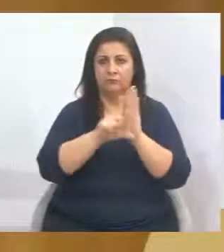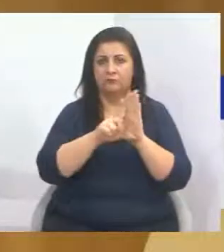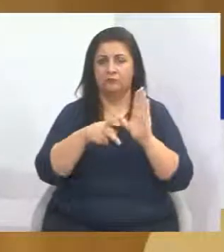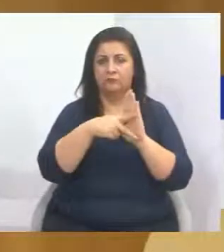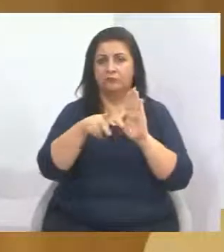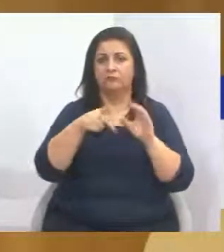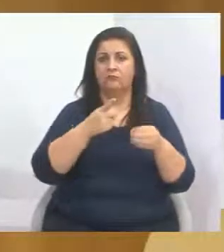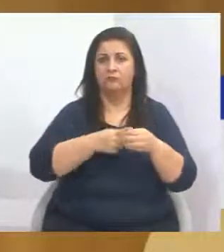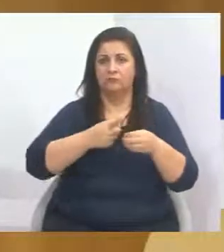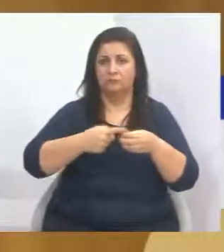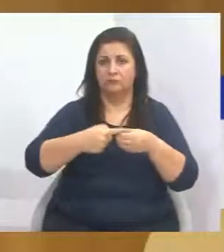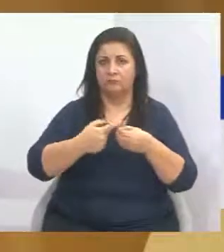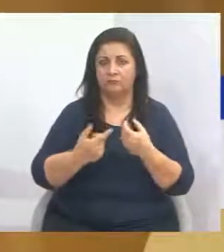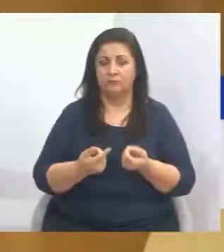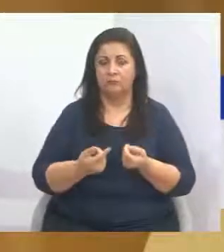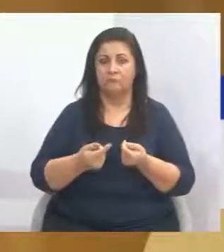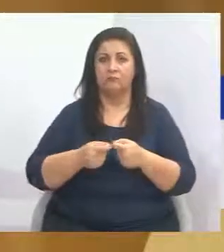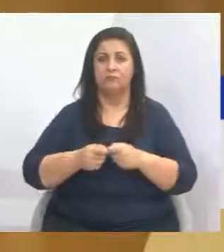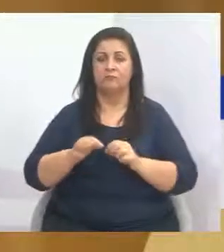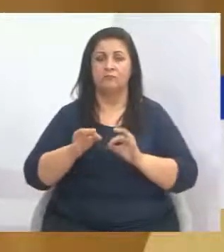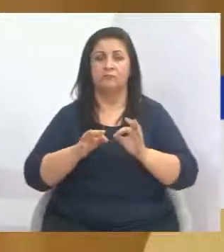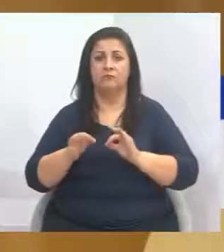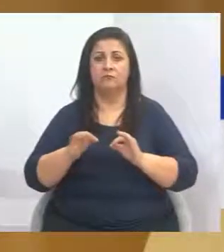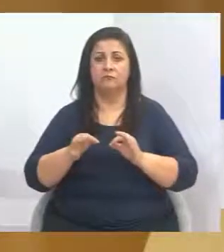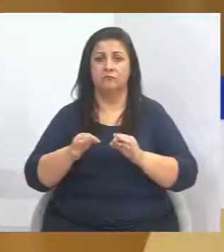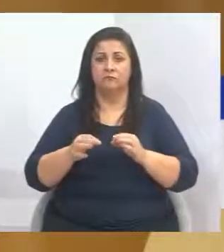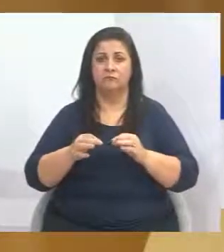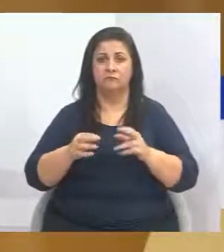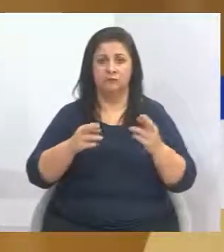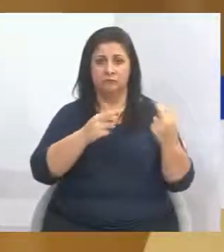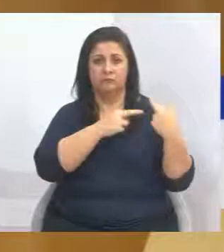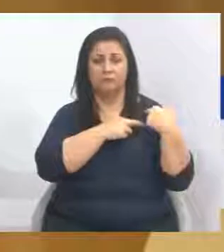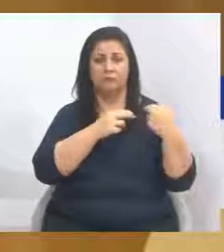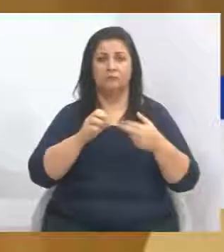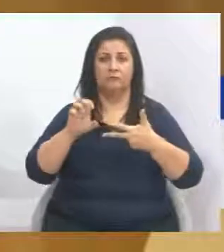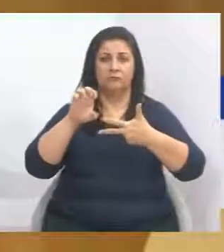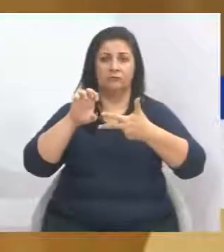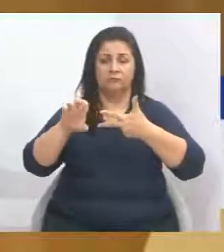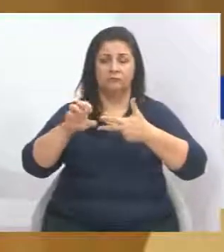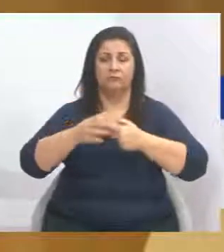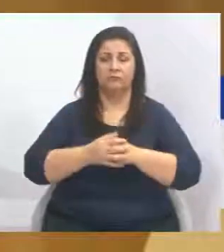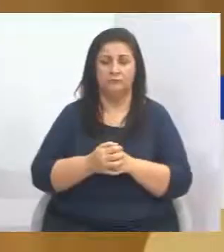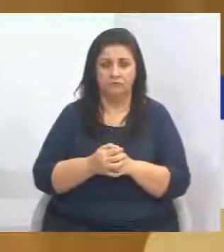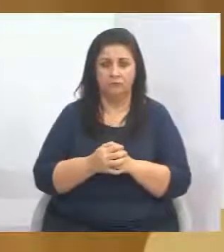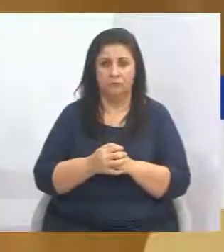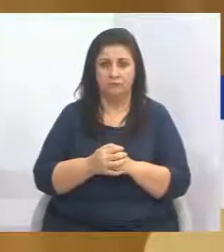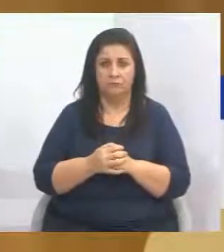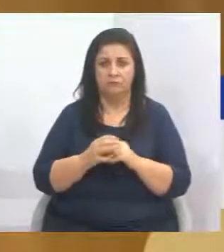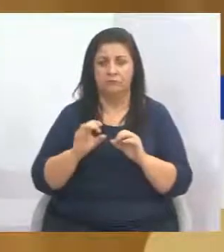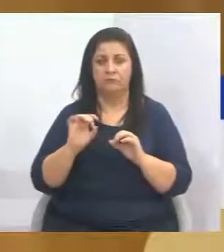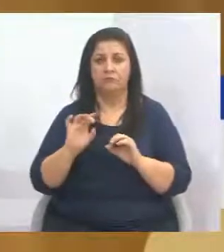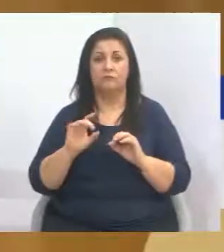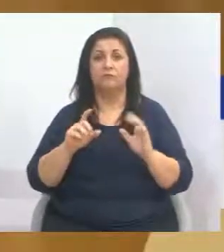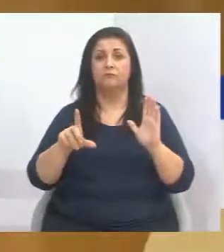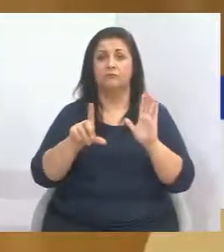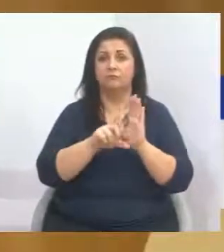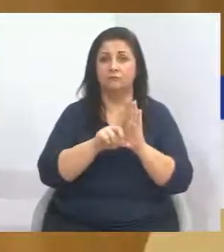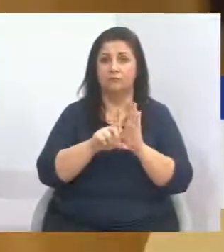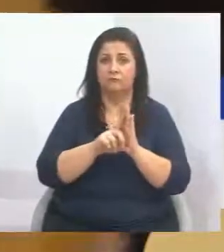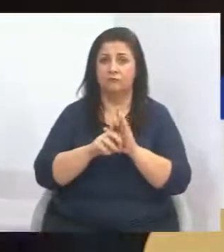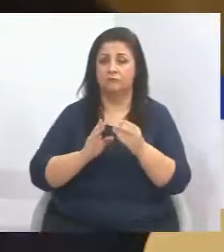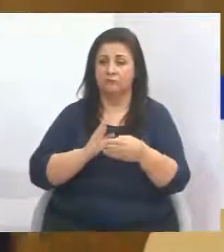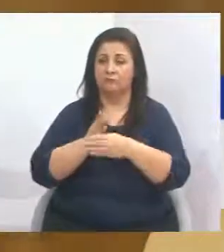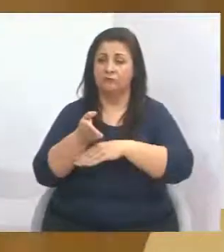Município determina a competência exclusiva do Poder Executivo, a elaboração de leis que versem sobre assuntos de funcionamento da